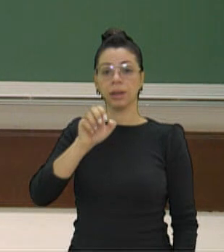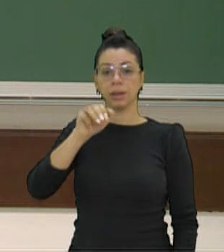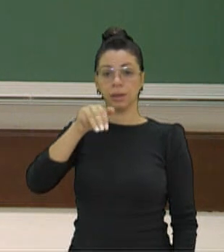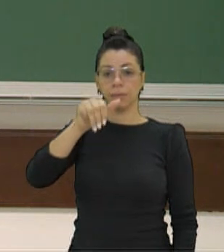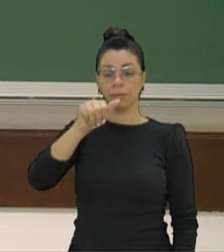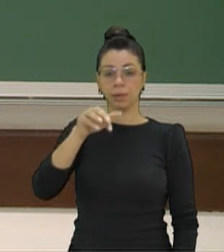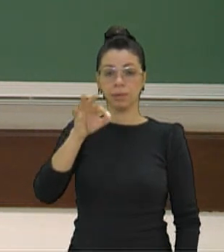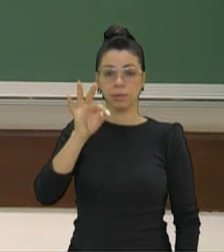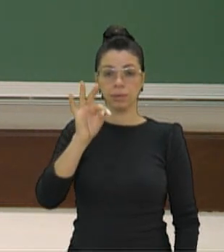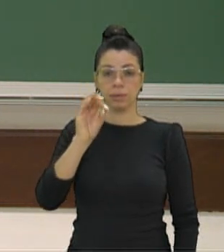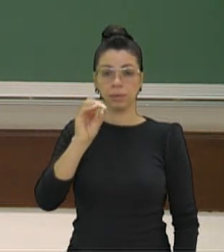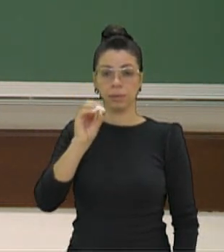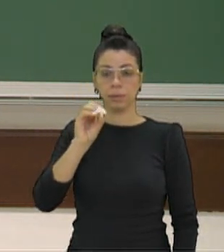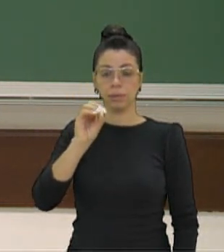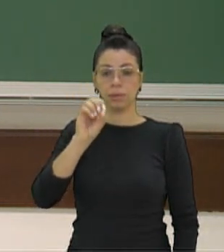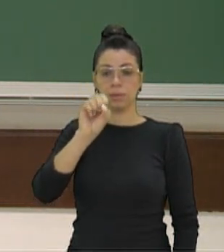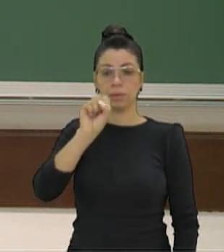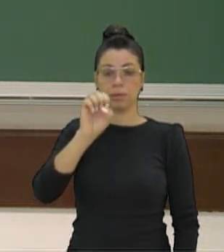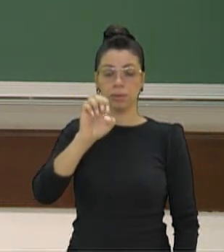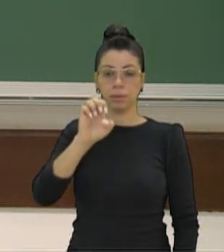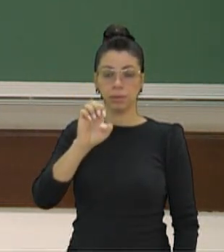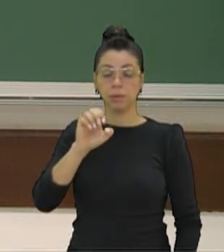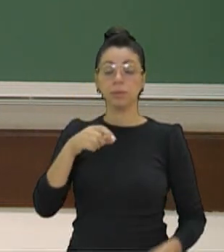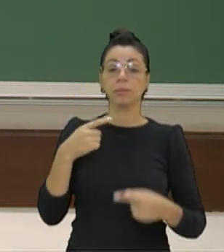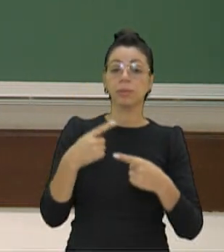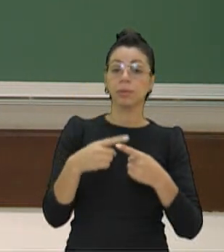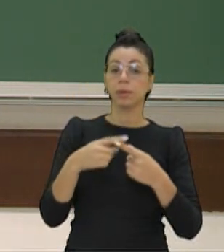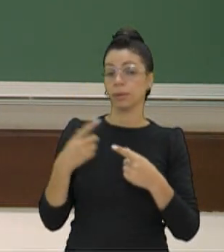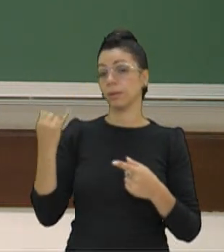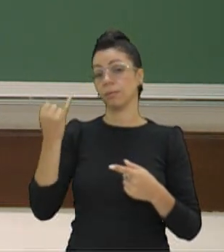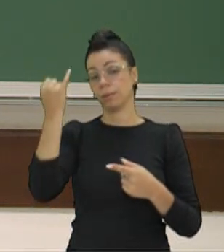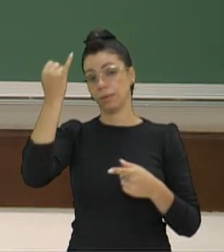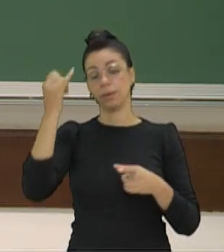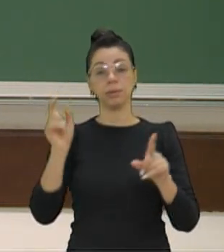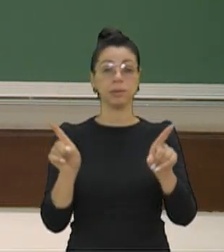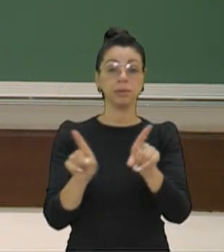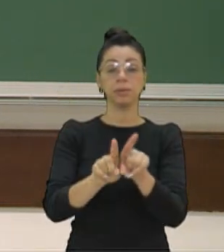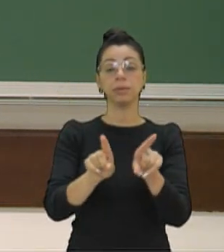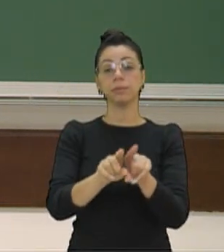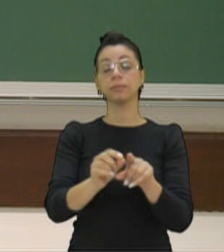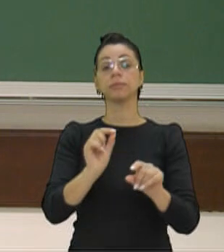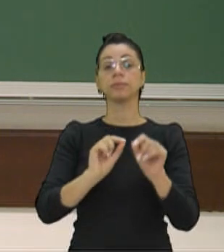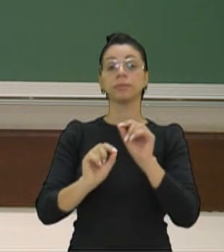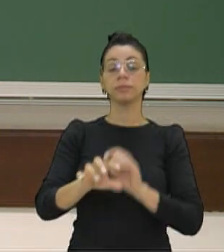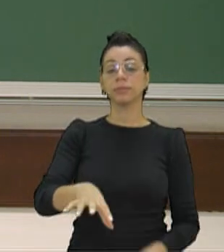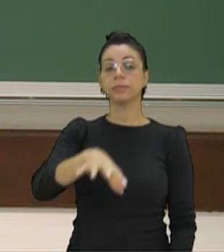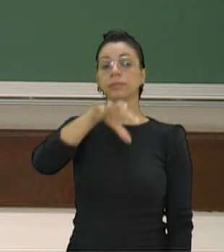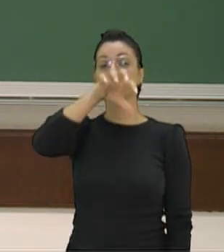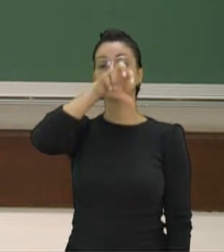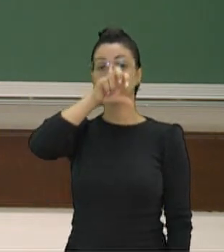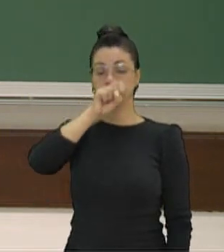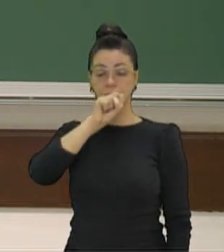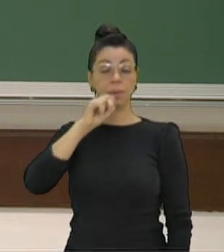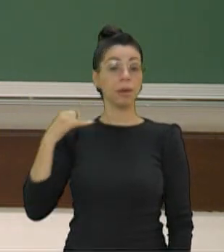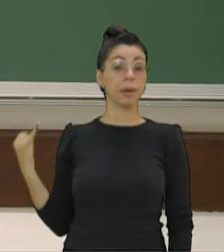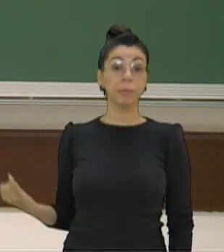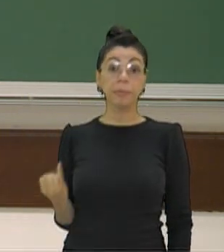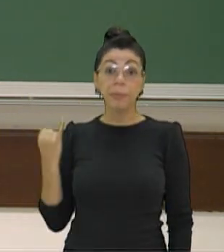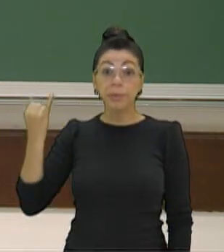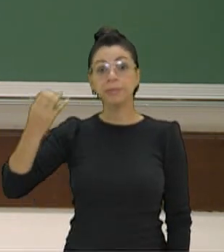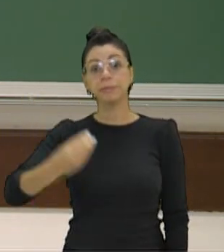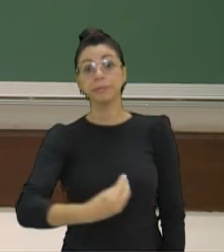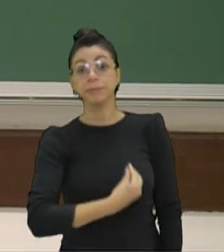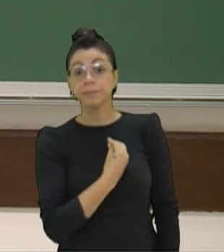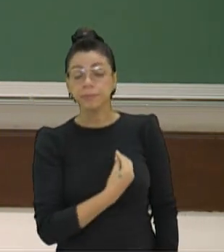ela acontece e por que ela é importante. E entendemos que a respiração é um processo fundamental à vida.